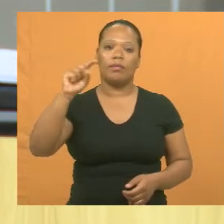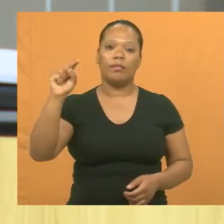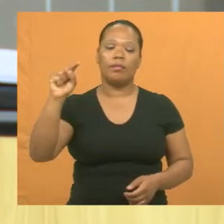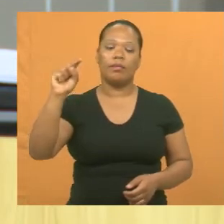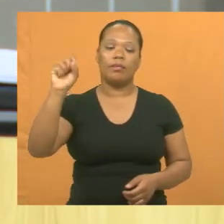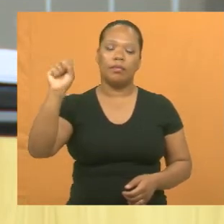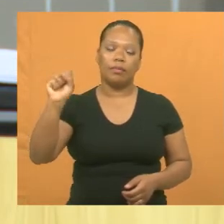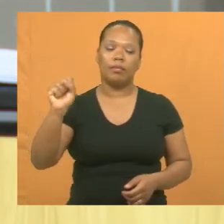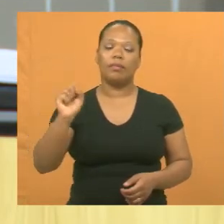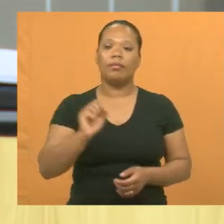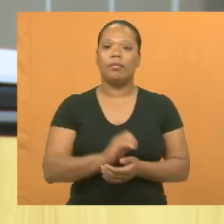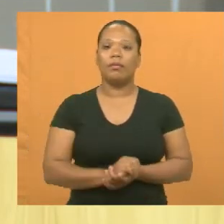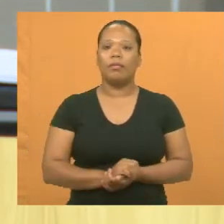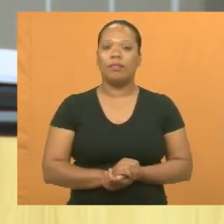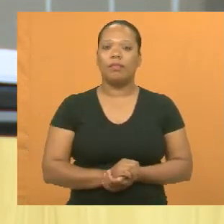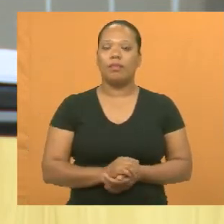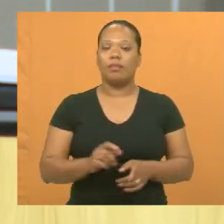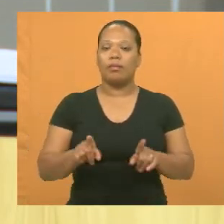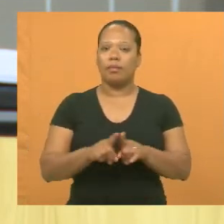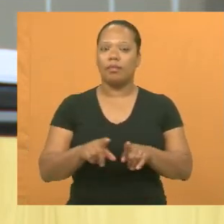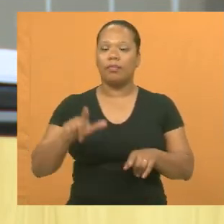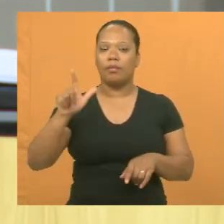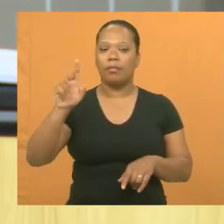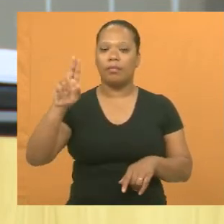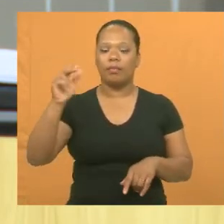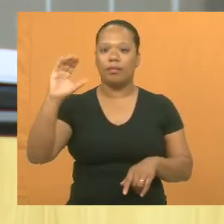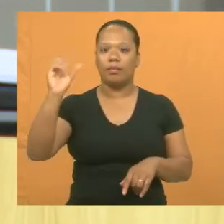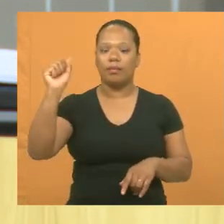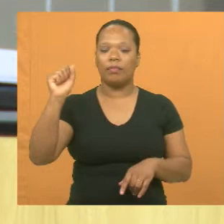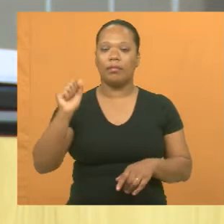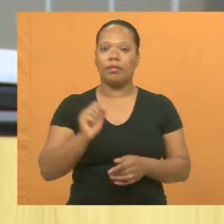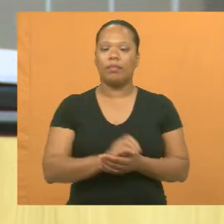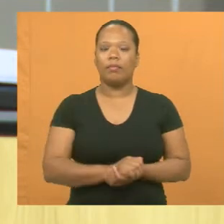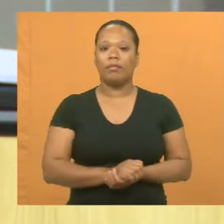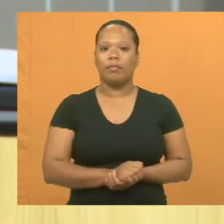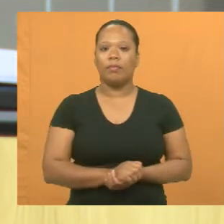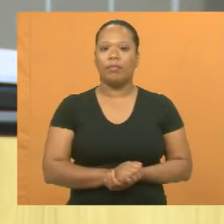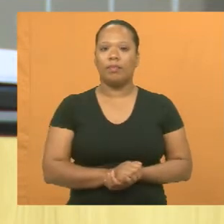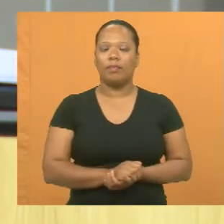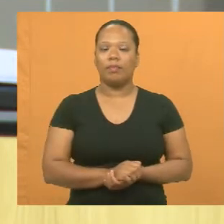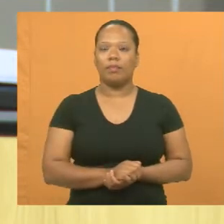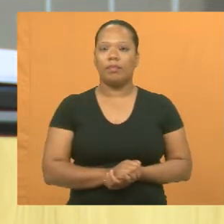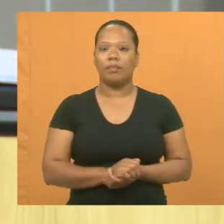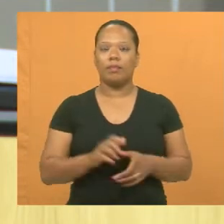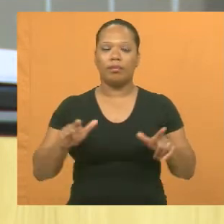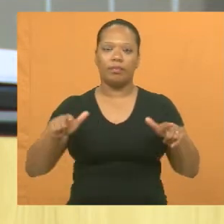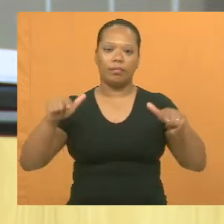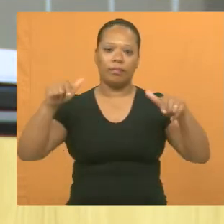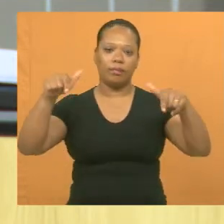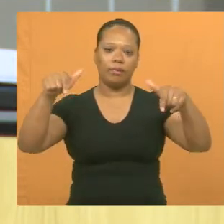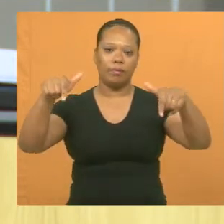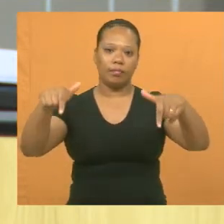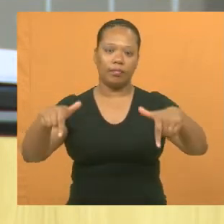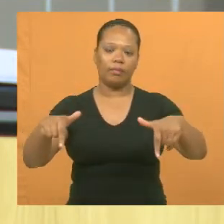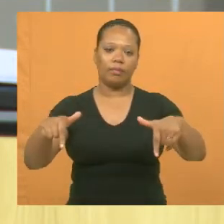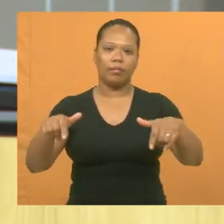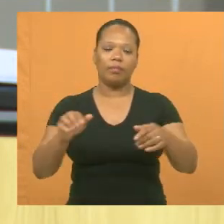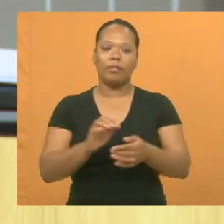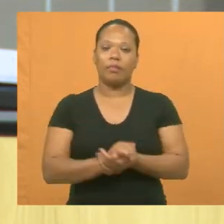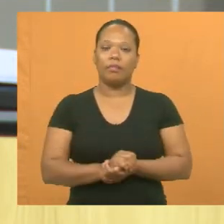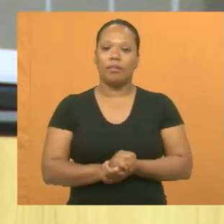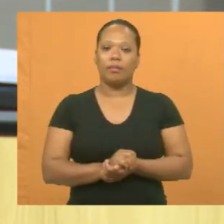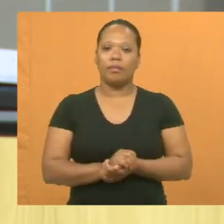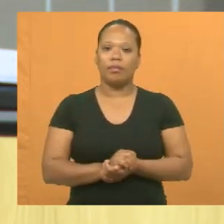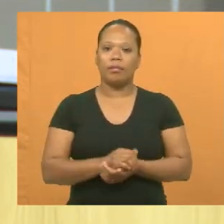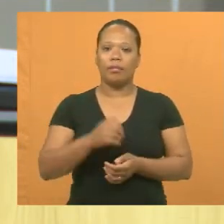senhora Rosa de Fátima Rangel França, presidente da Fundação Prolar de Jacareí, pela entrega dos títulos de regularização fundiária